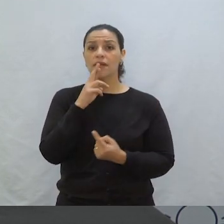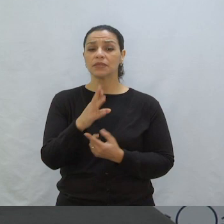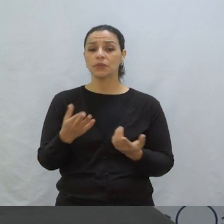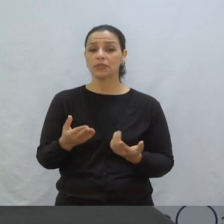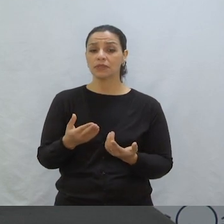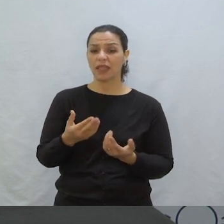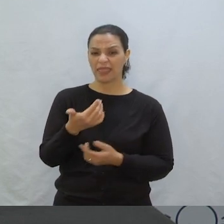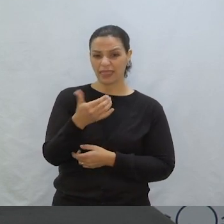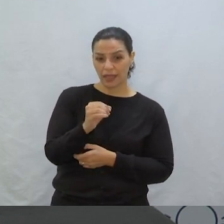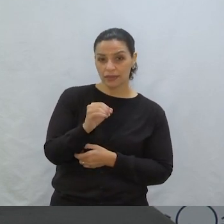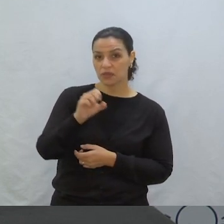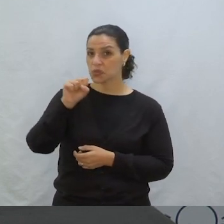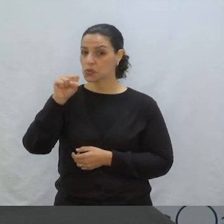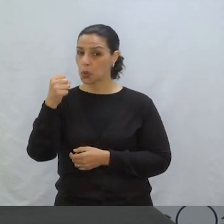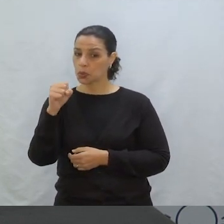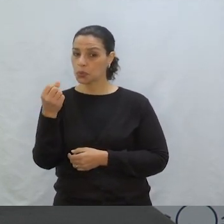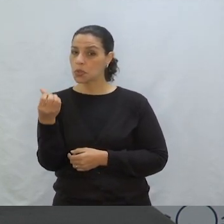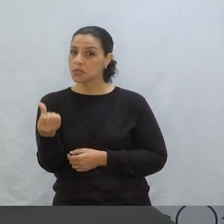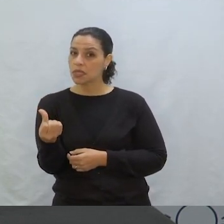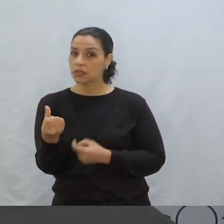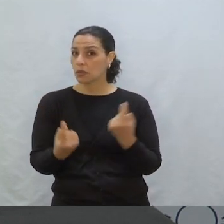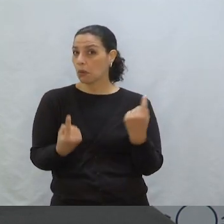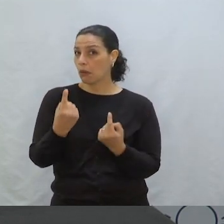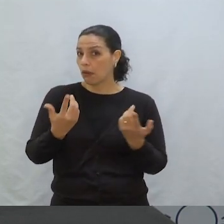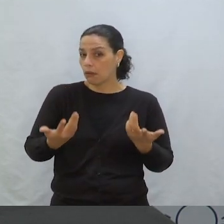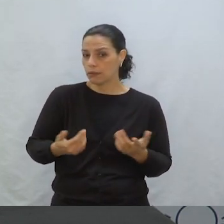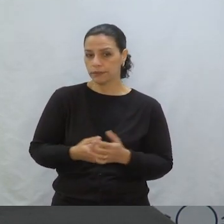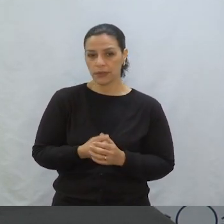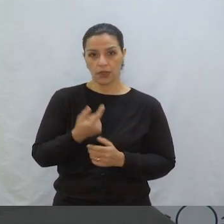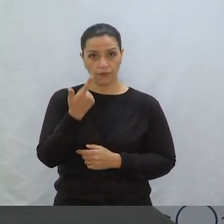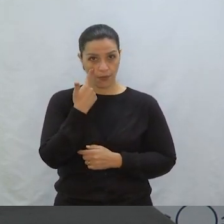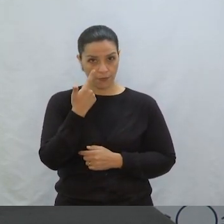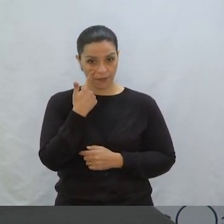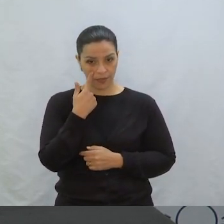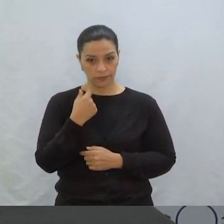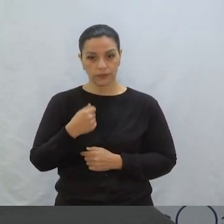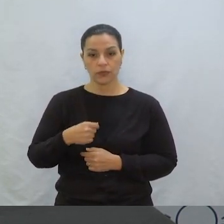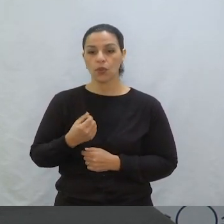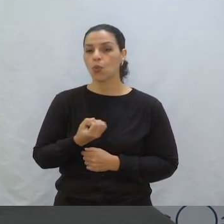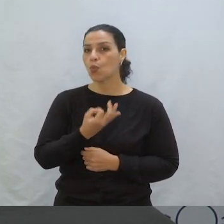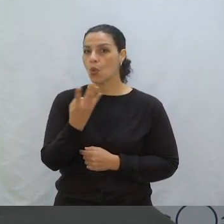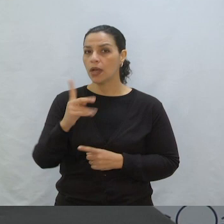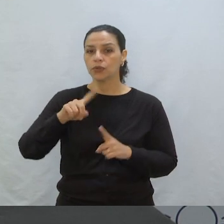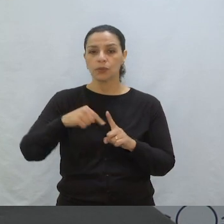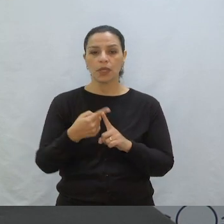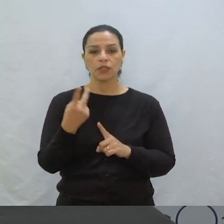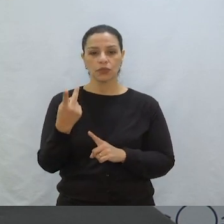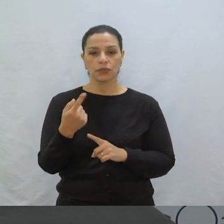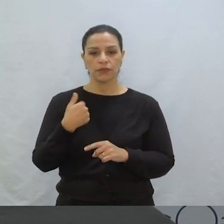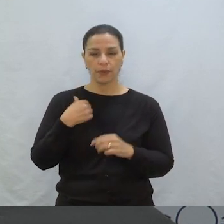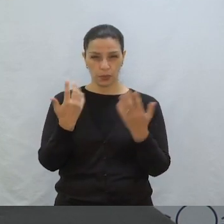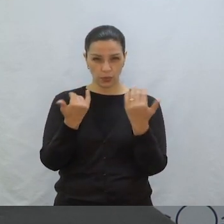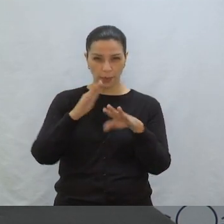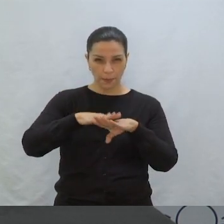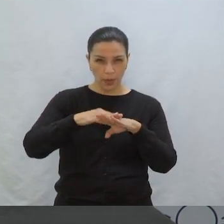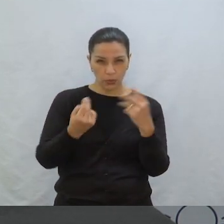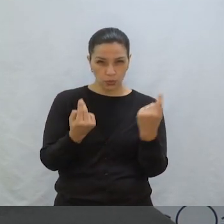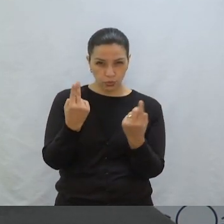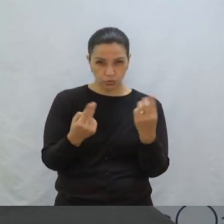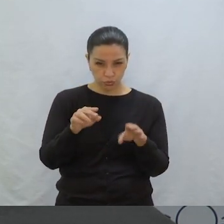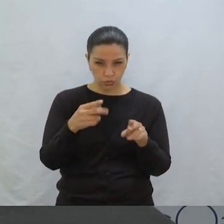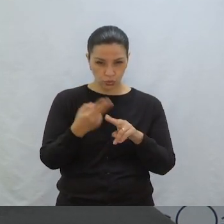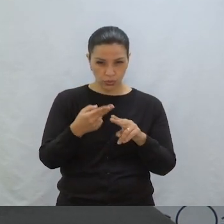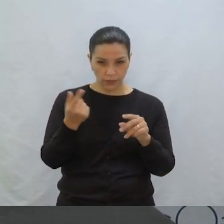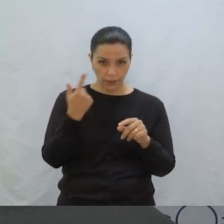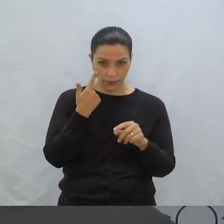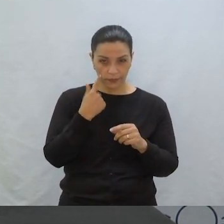2. Resultado é 10, 8 ou 6? Então, vamos fazer aqui 4 mais 2. Vamos